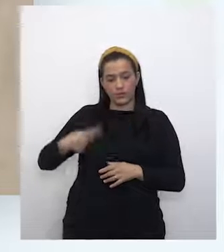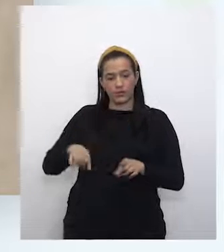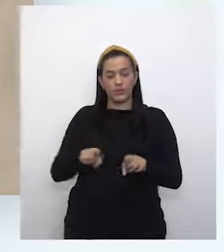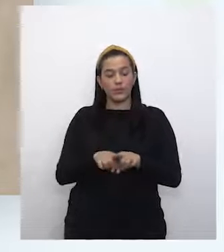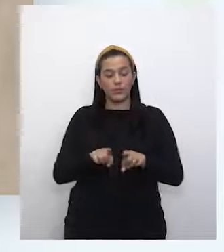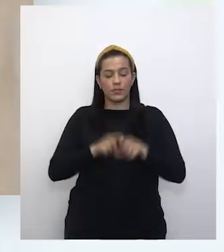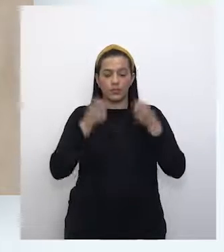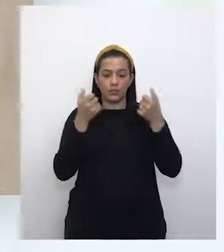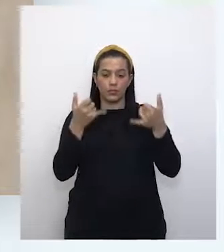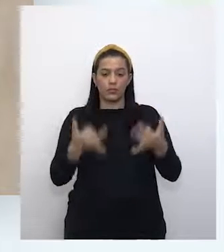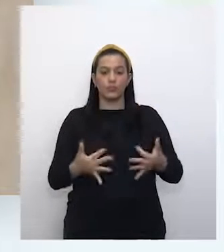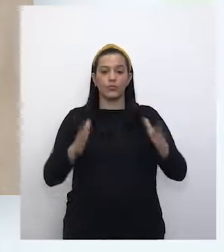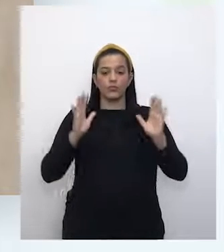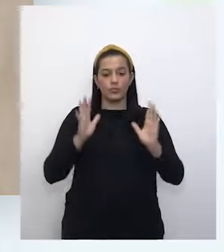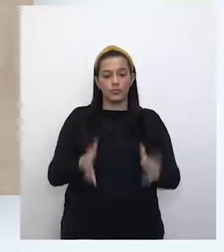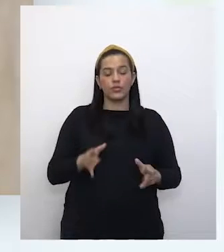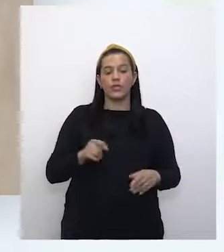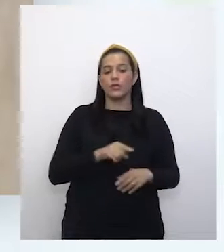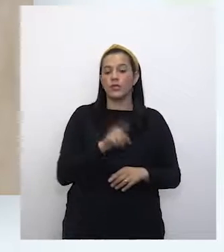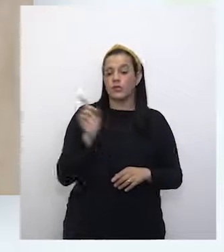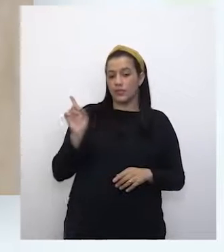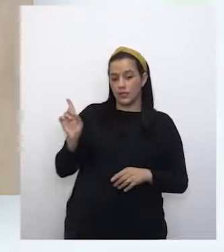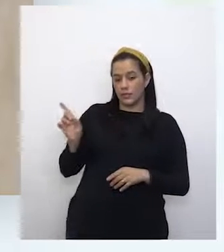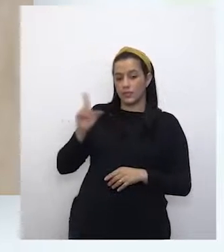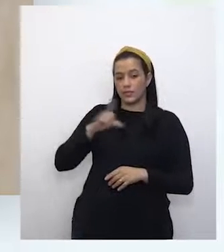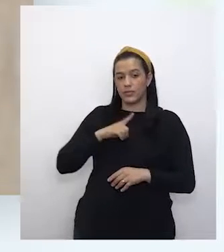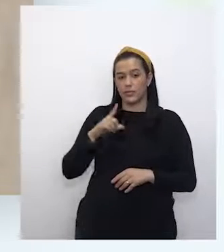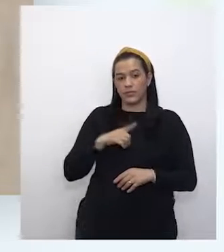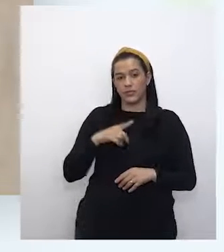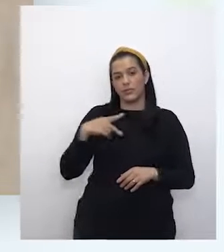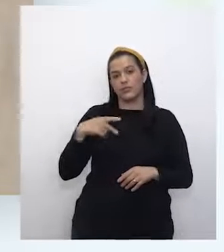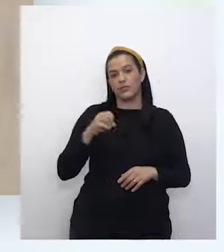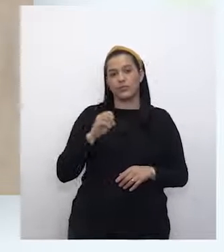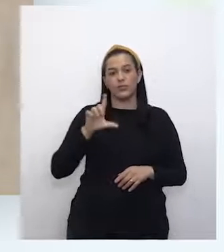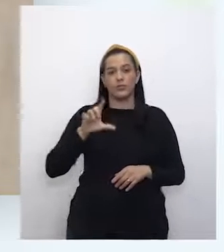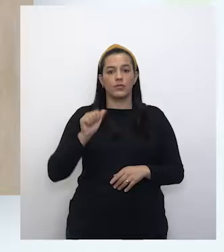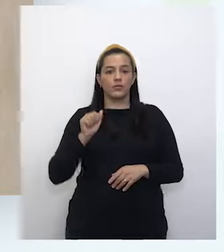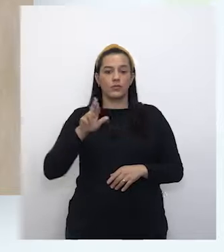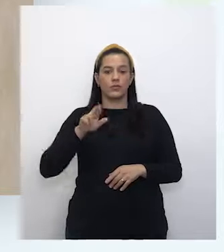Inovação, o LED ele tem polaridade. Então,